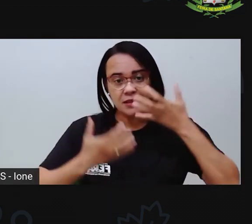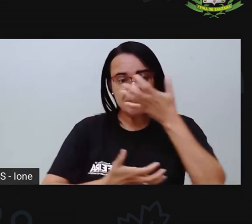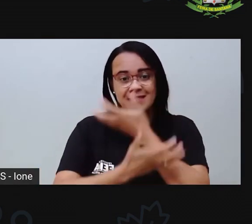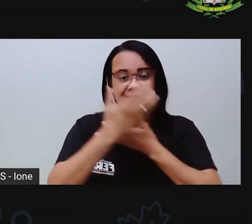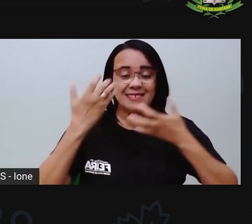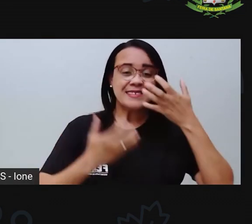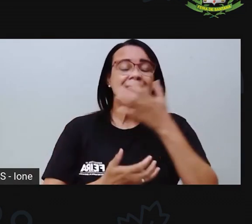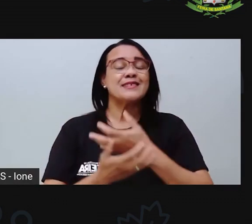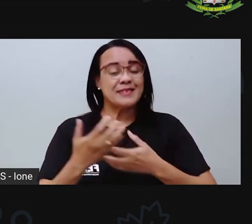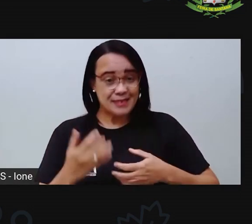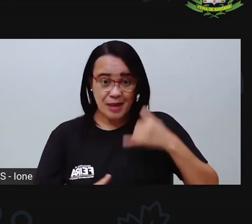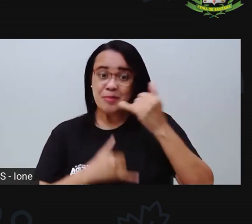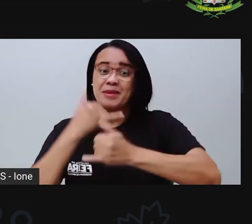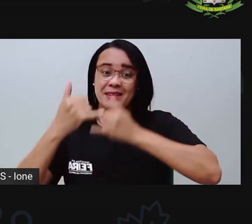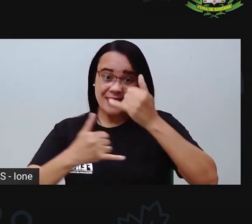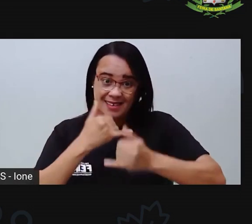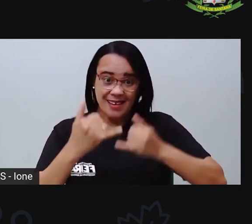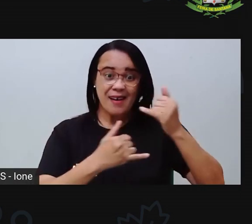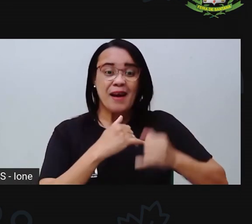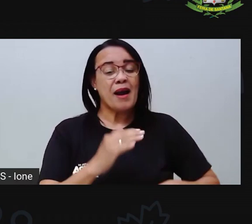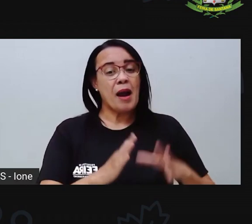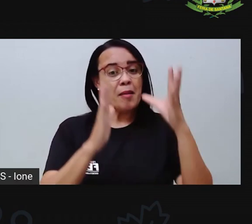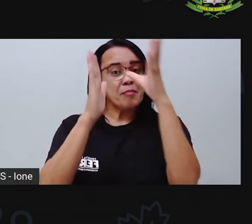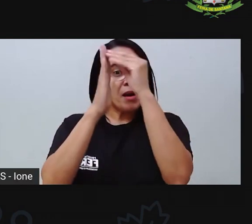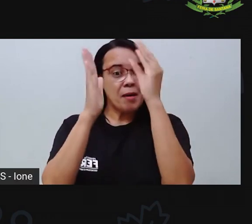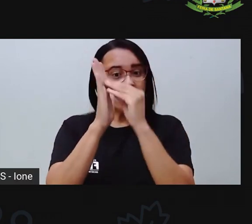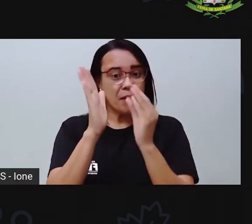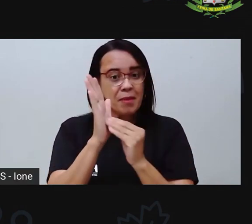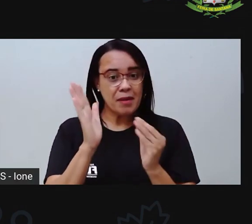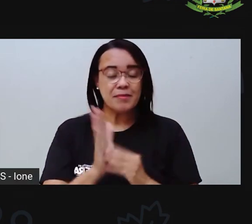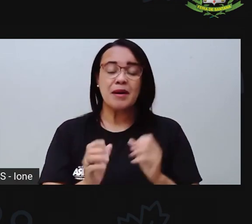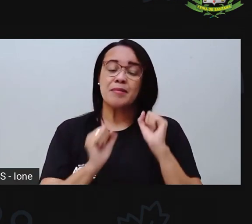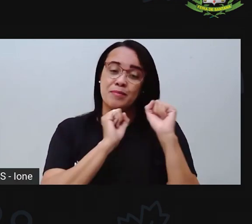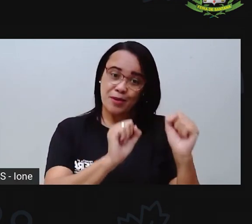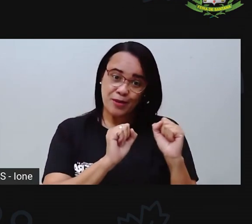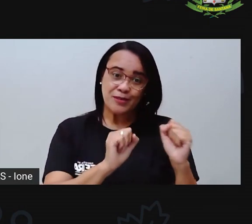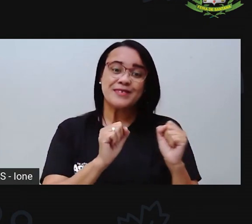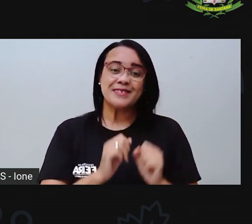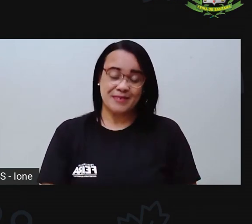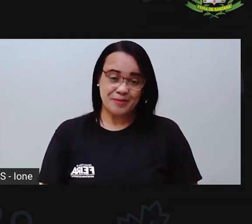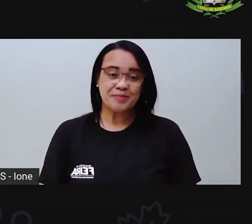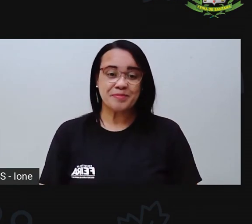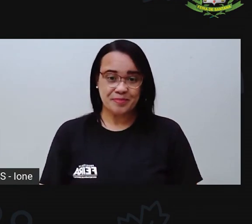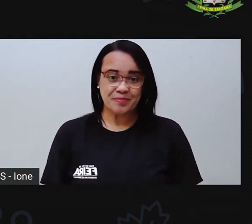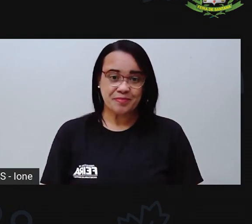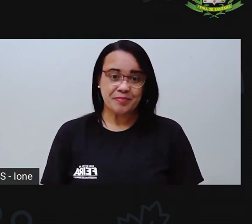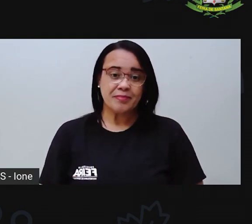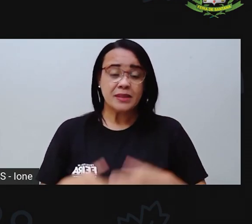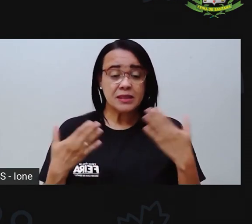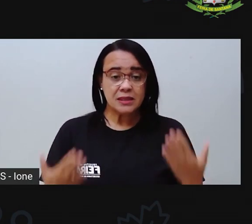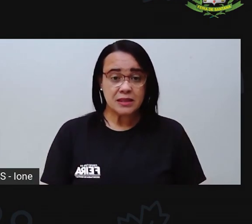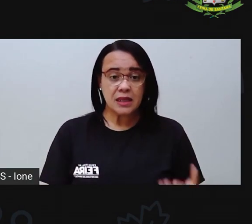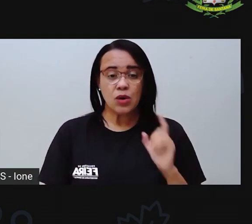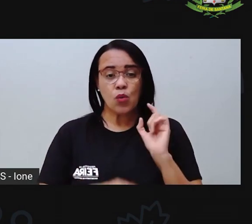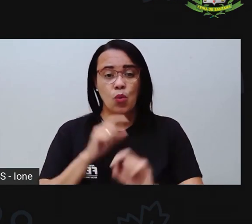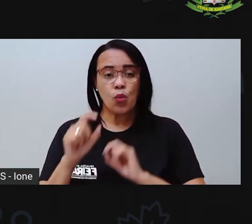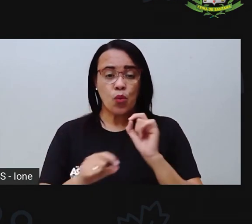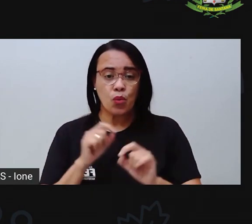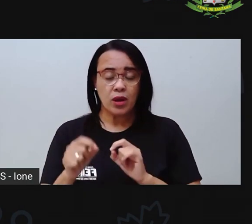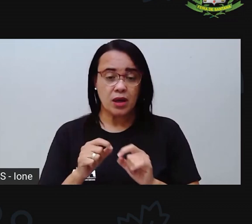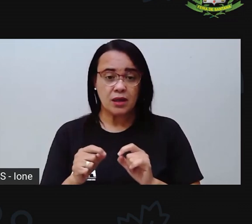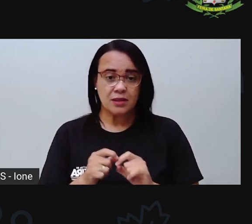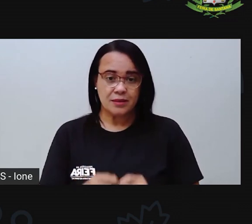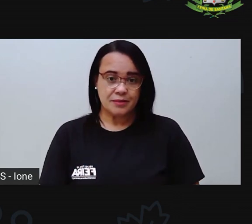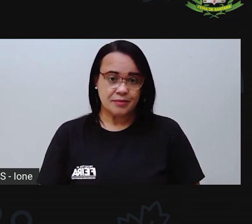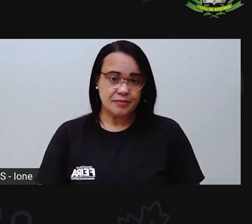de brincar também, né, e vai acrescentando detalhes àquela parlenda. Então, parlenda, ela faz muito, muito parte, né,